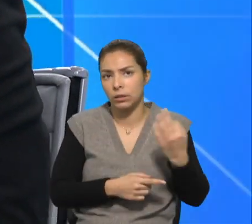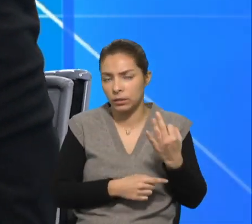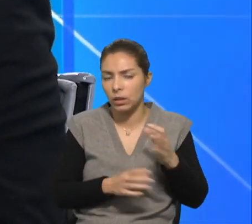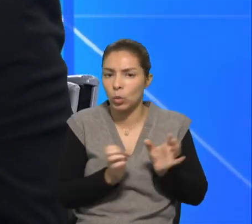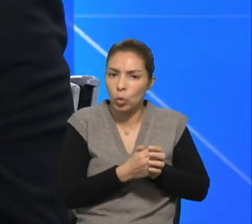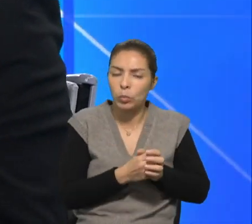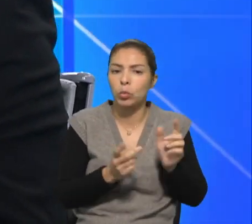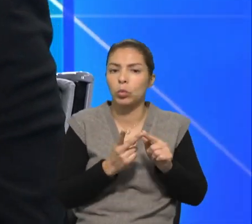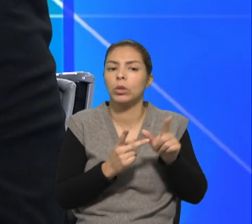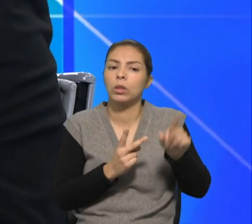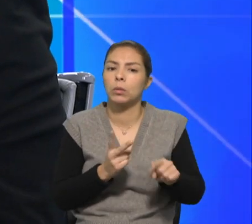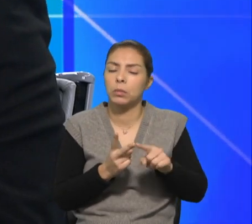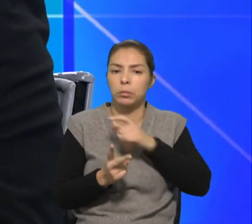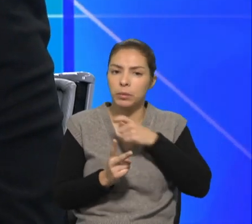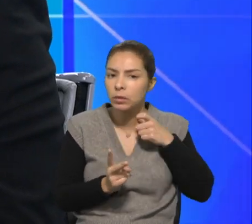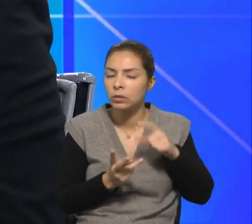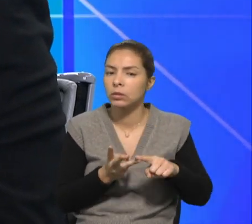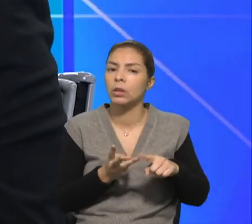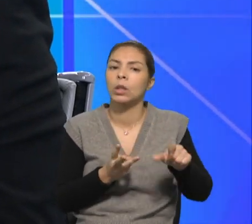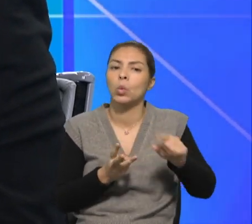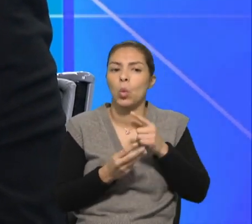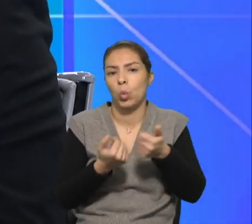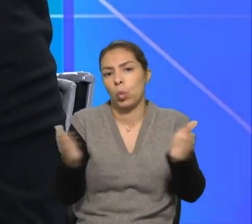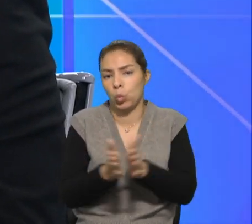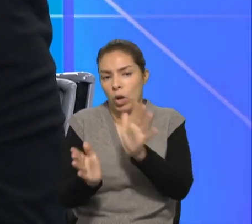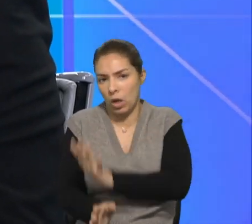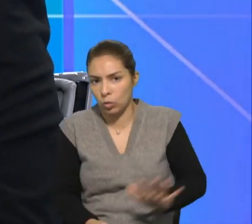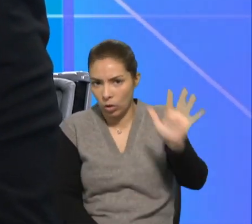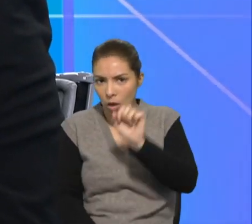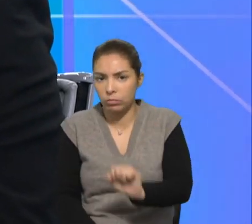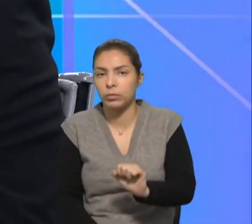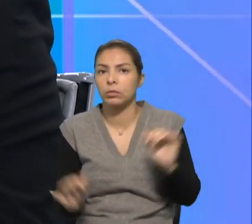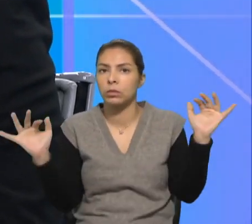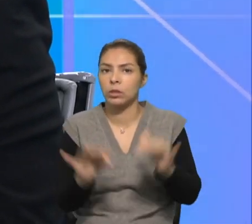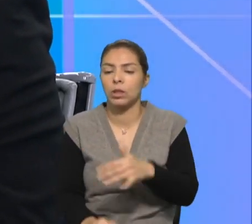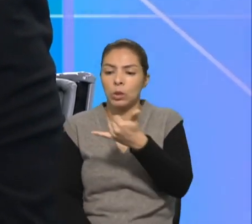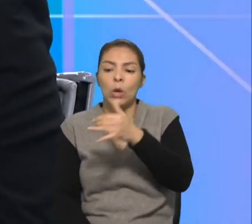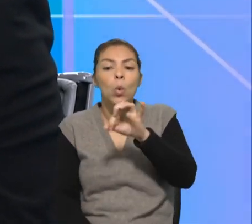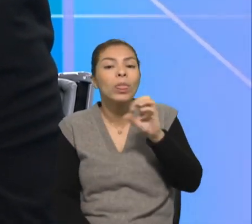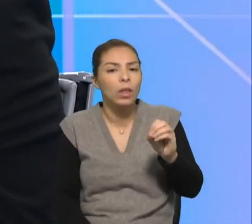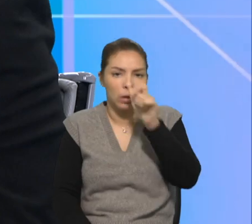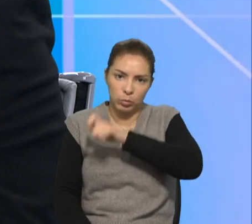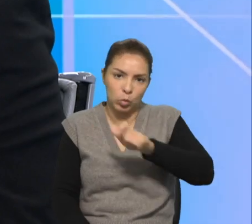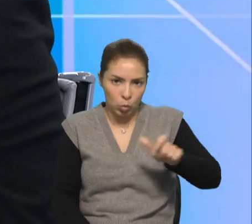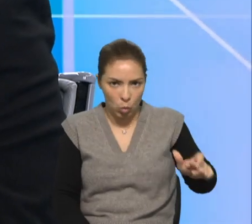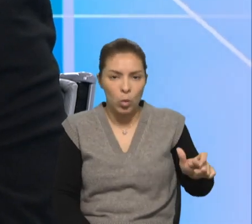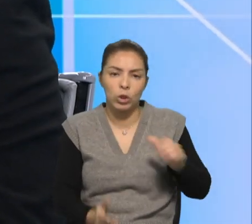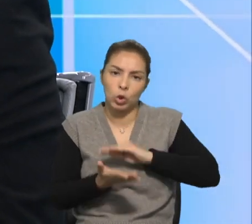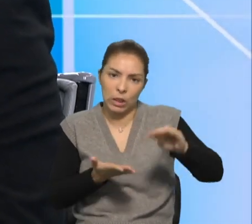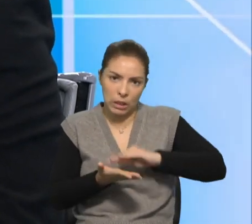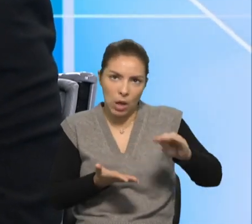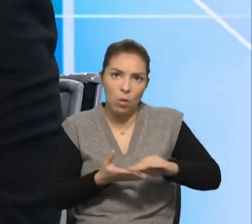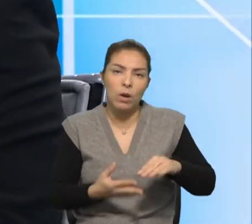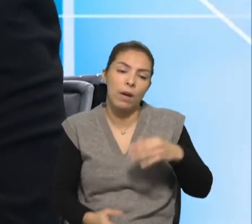conselhos pastorais dioceses, estarão todas as dioceses, temos inscritas 280 pessoas, incluindo 25,